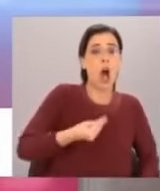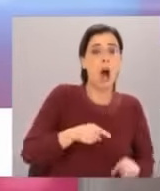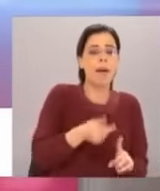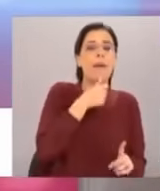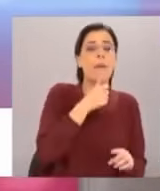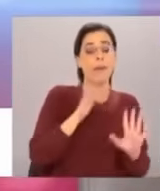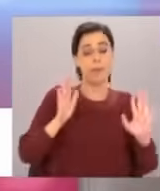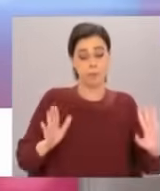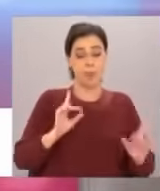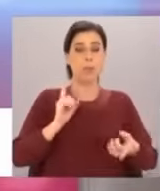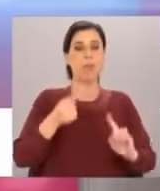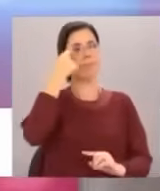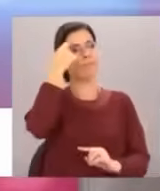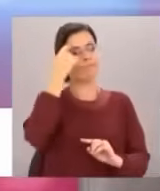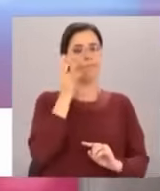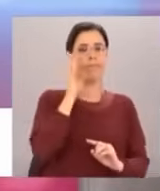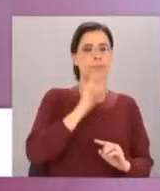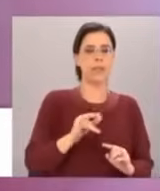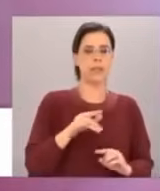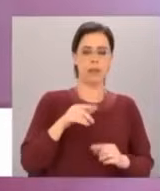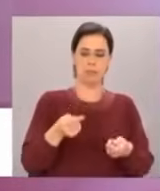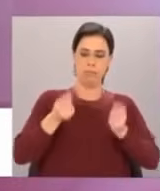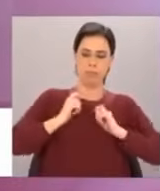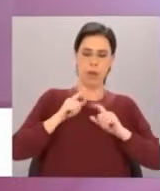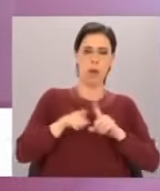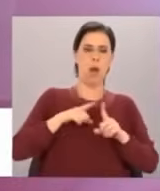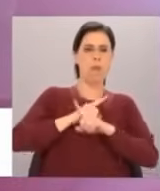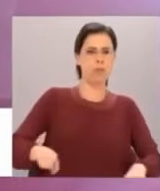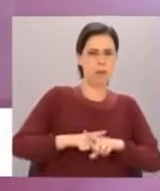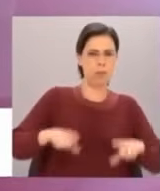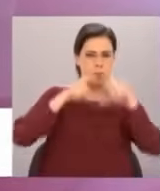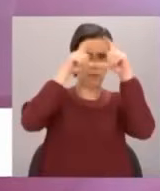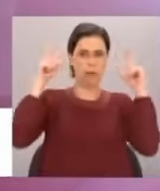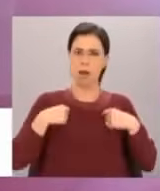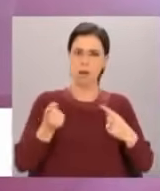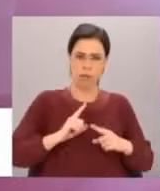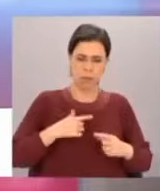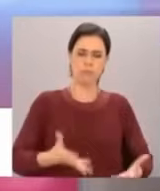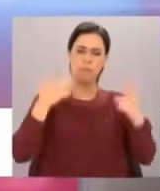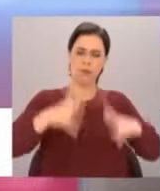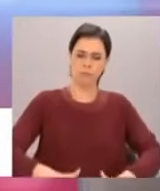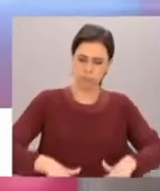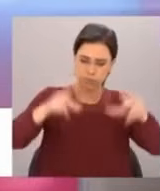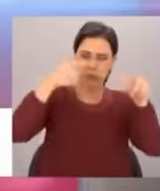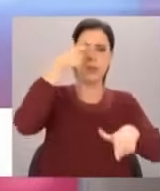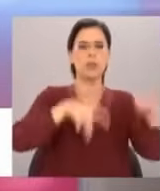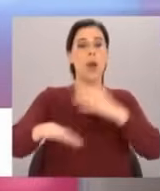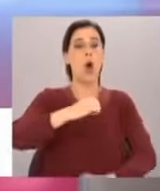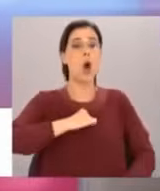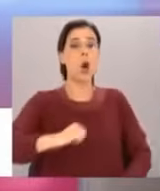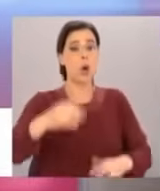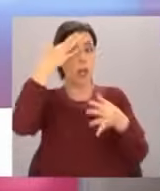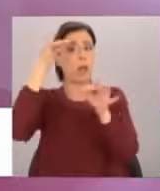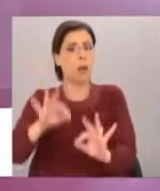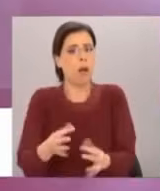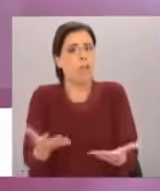relativamente aquilo que tem sido a ideia de tentar acomodar o pano um certo perfeccionismo o painel favor do Progresso civilizacional somos contra